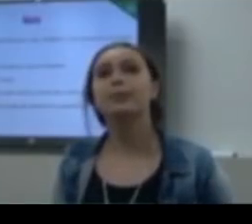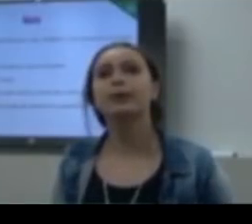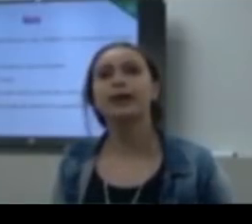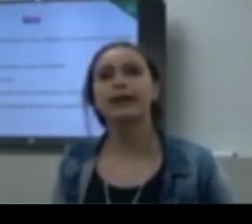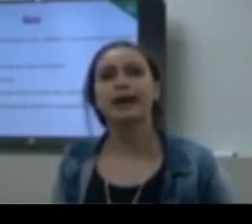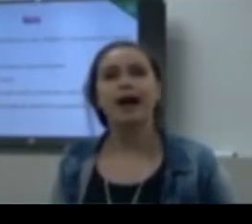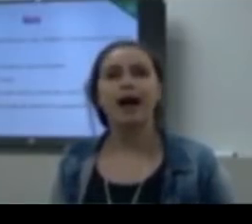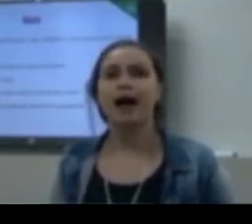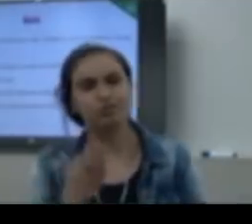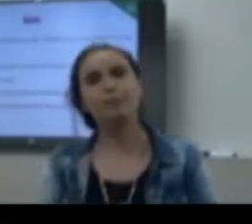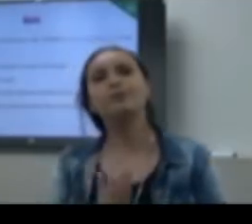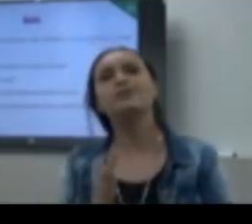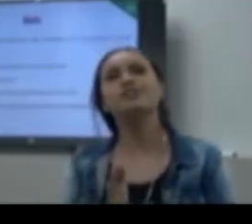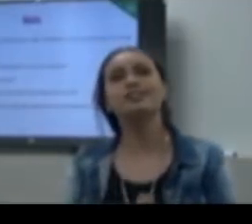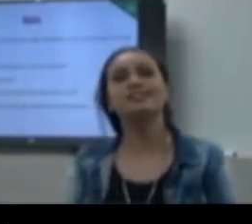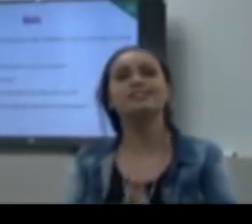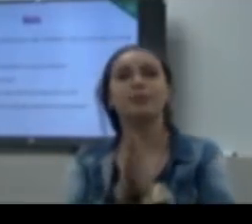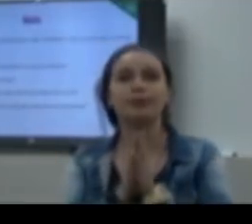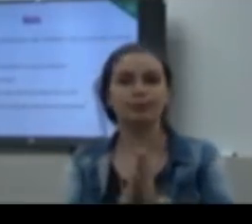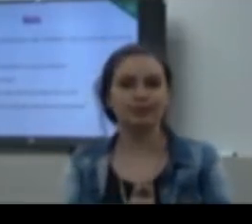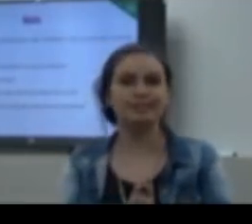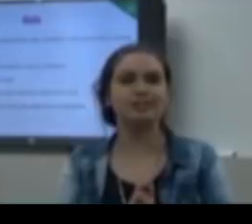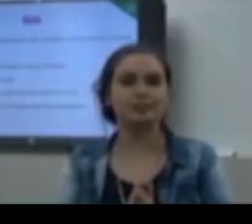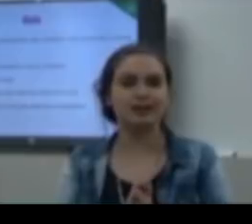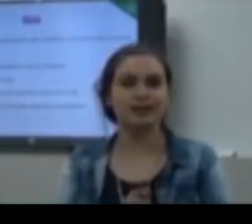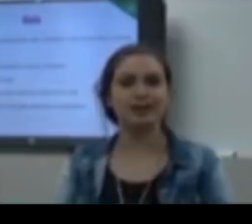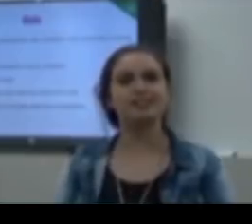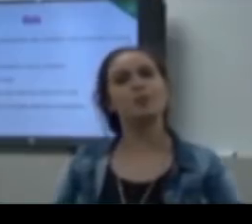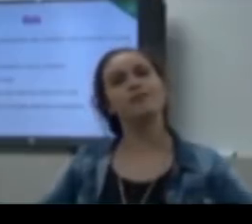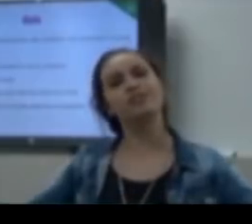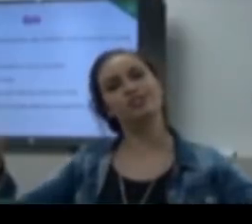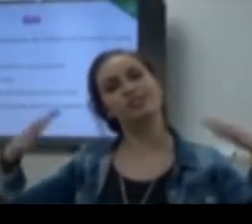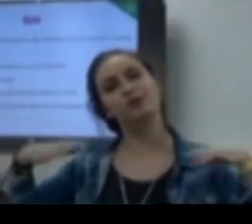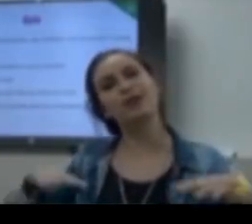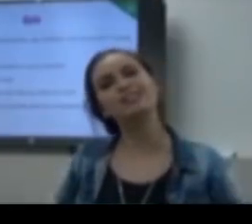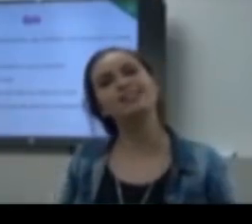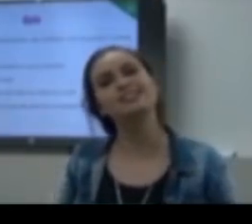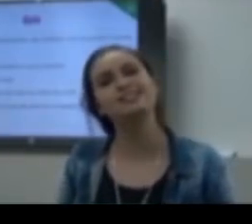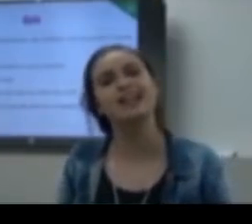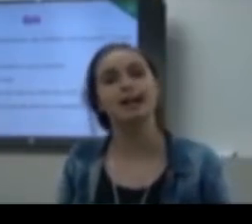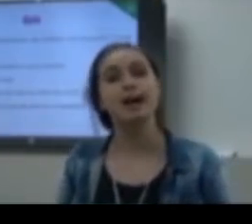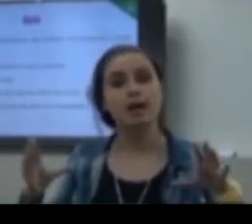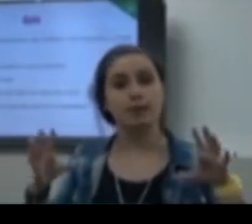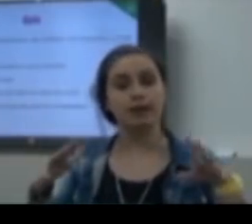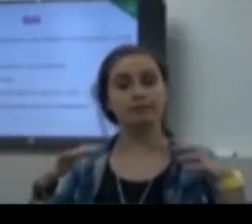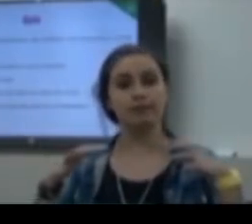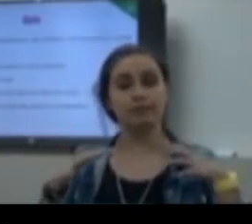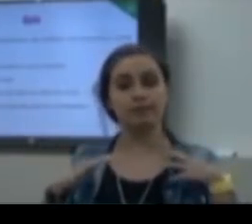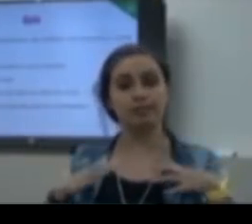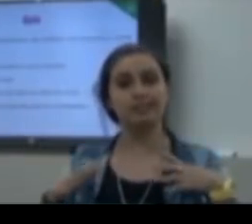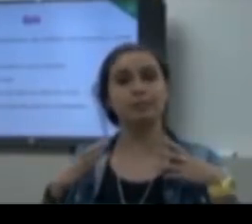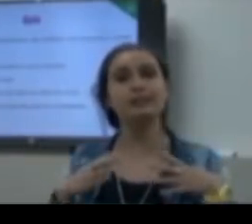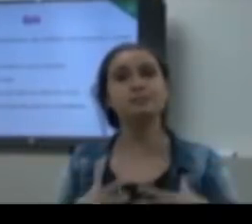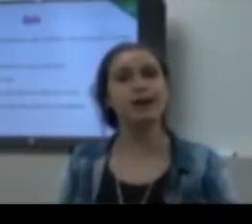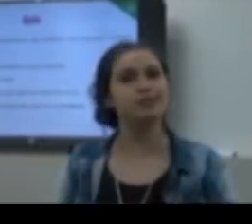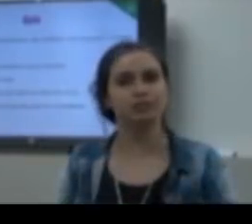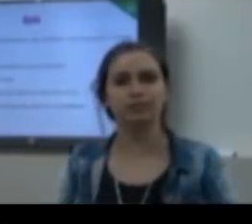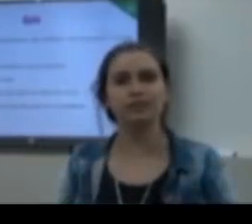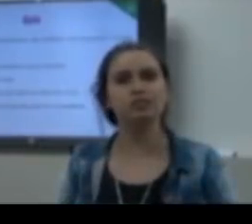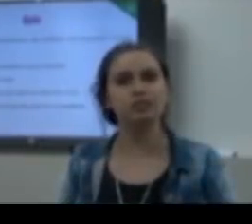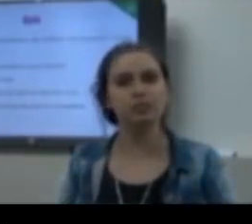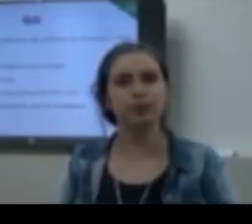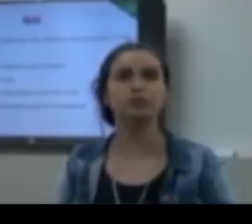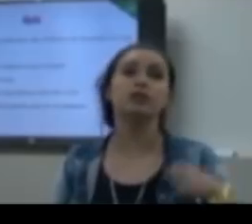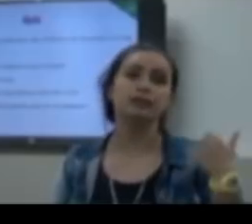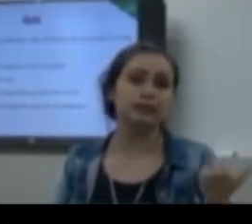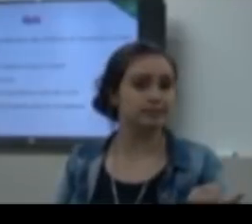imensa. Porém, o tipo de vegetação predominante nas pradarias é uma vegetação mais rasteira, é uma vegetação mais baixa,